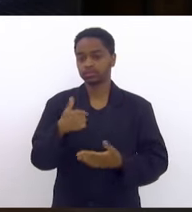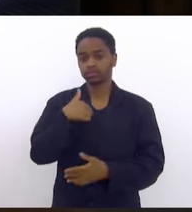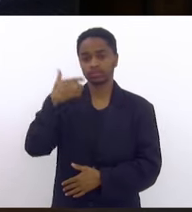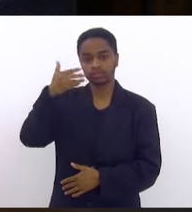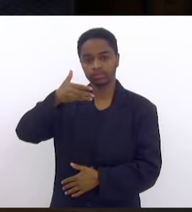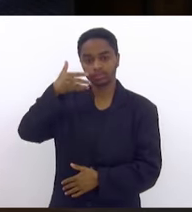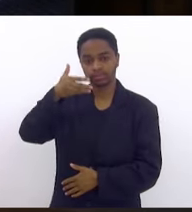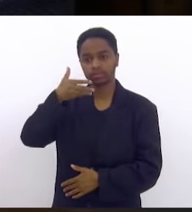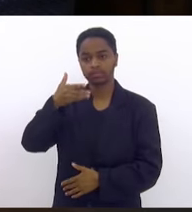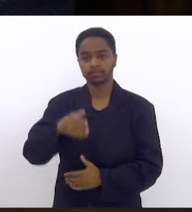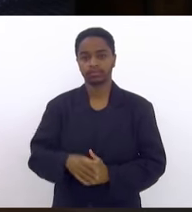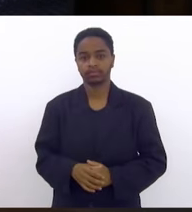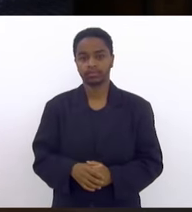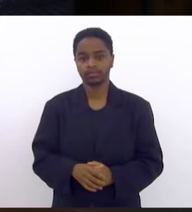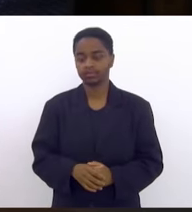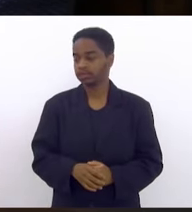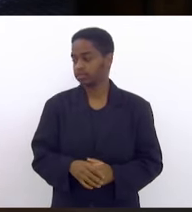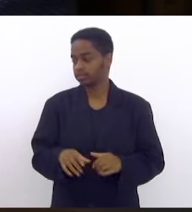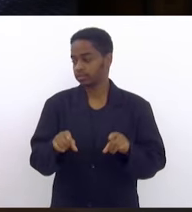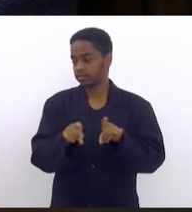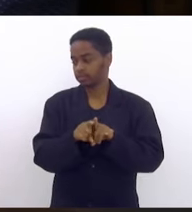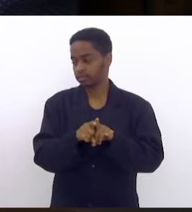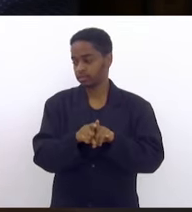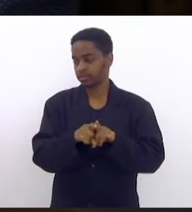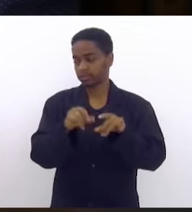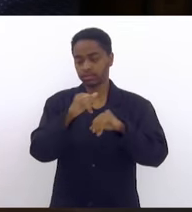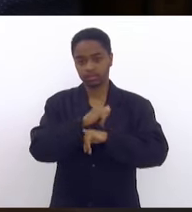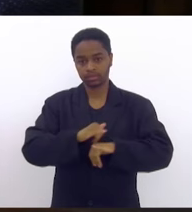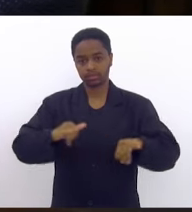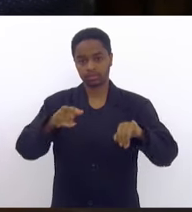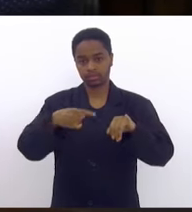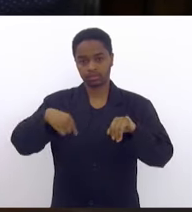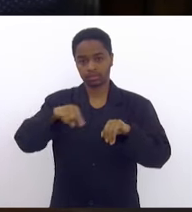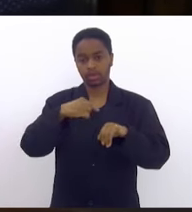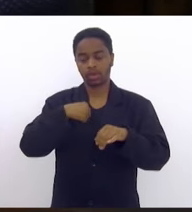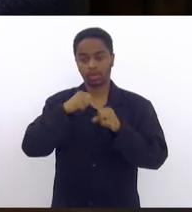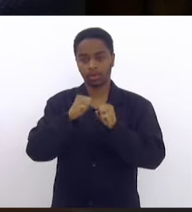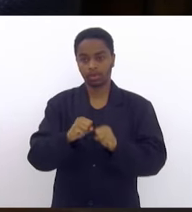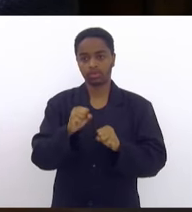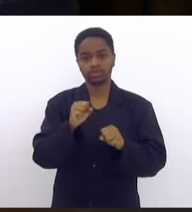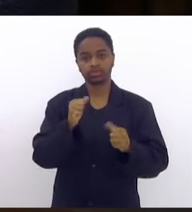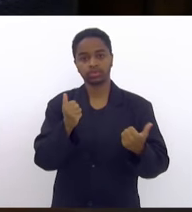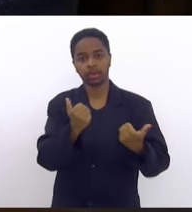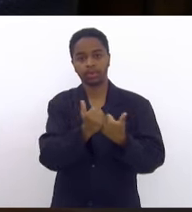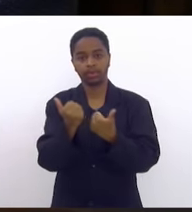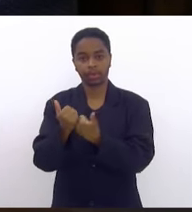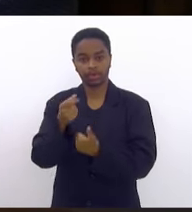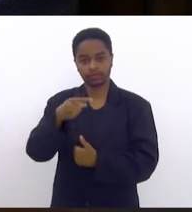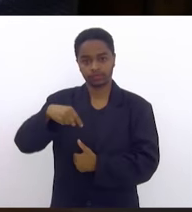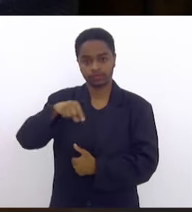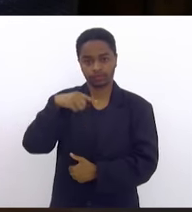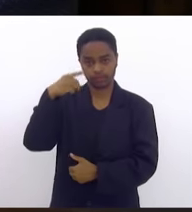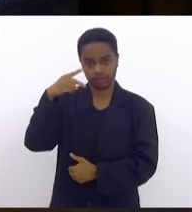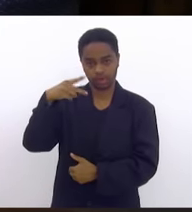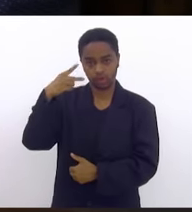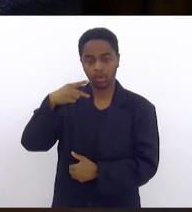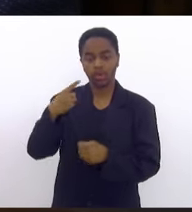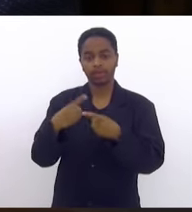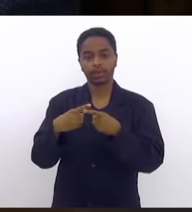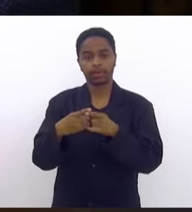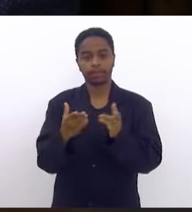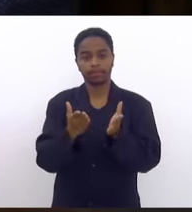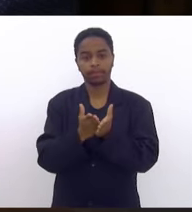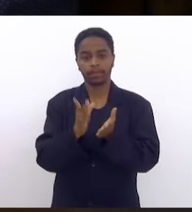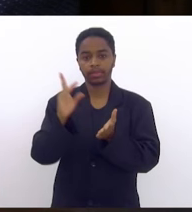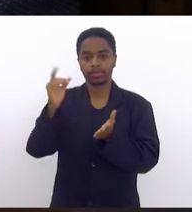palavras. Vou dizer aos irmãos que eu posso somar na vida de vocês, vereadores, porque a palavra diz que toda